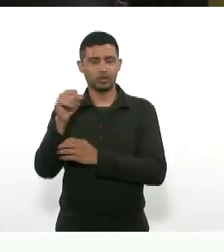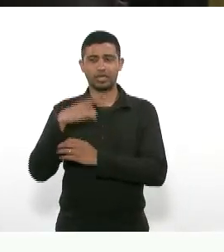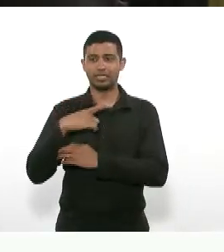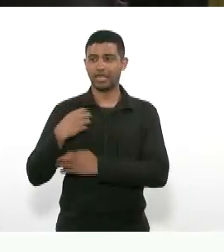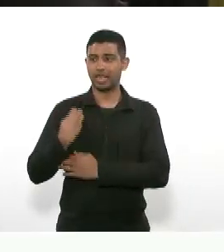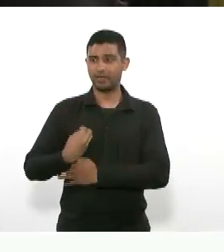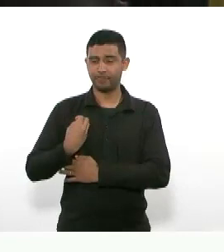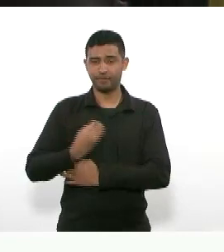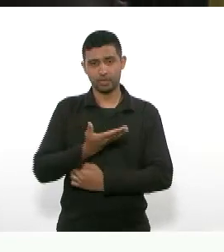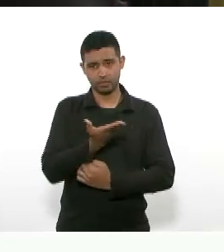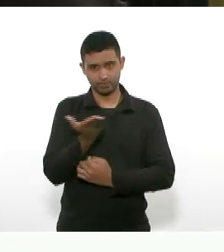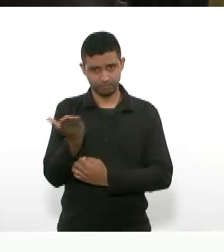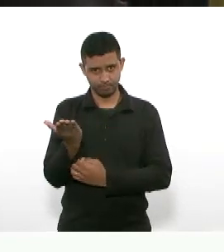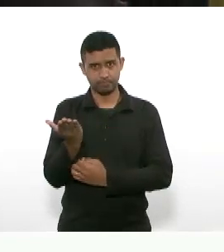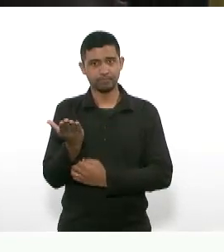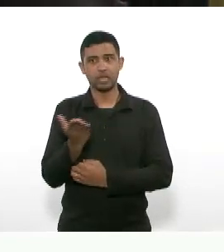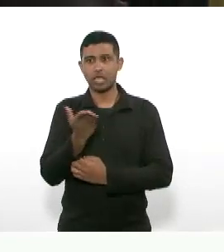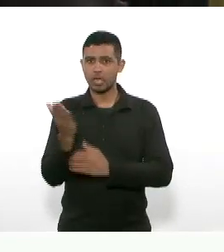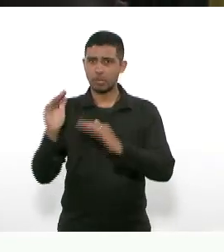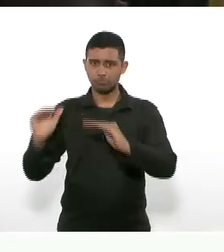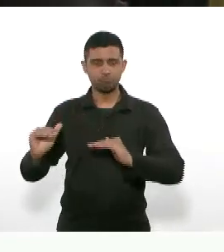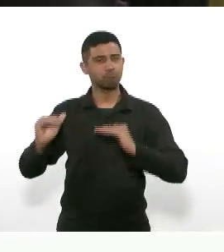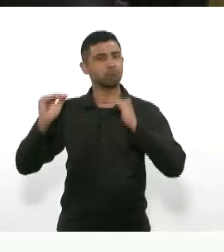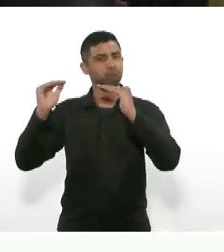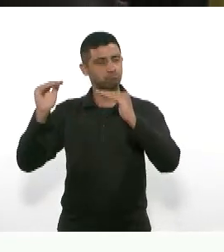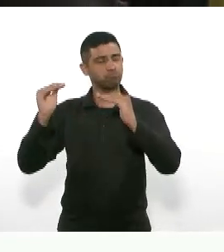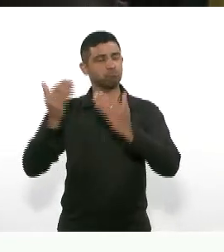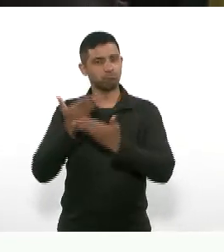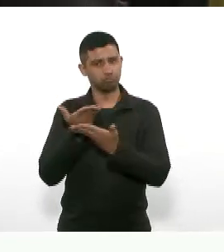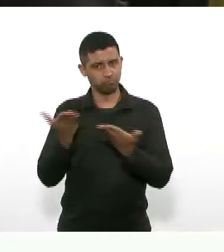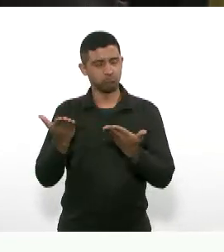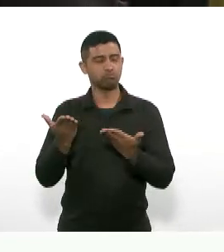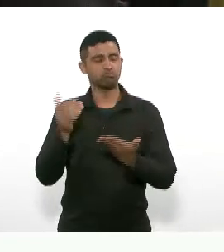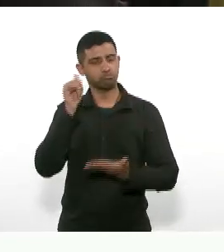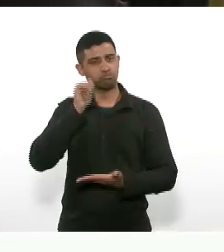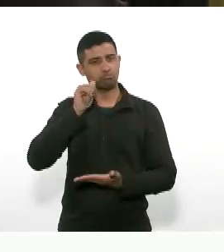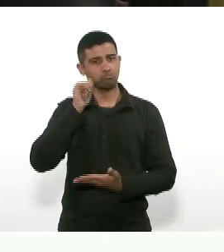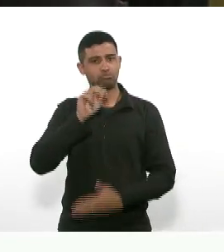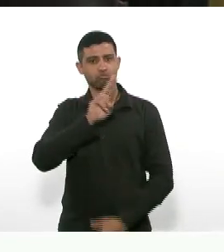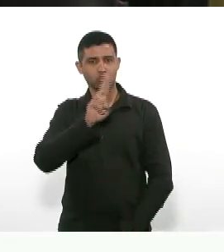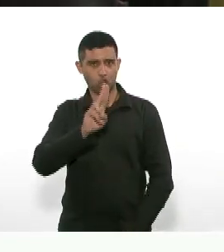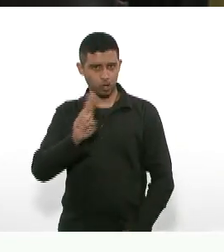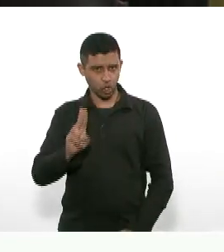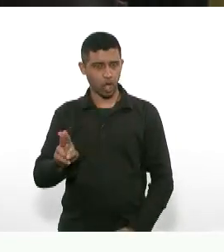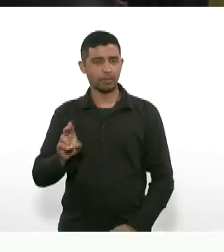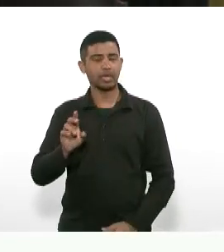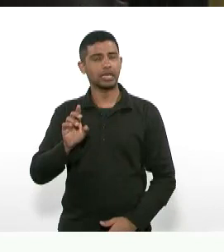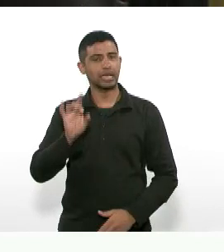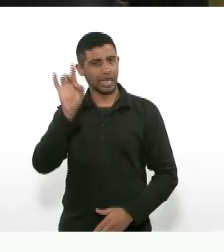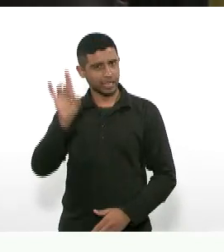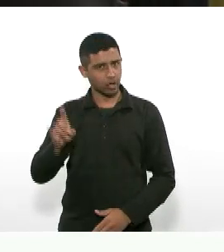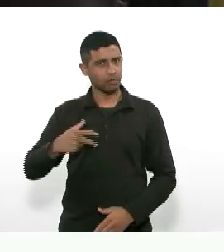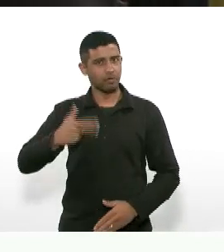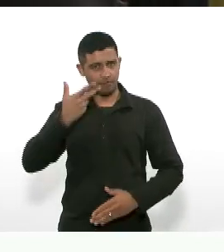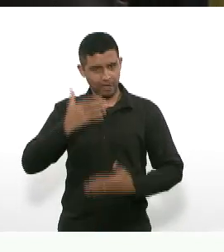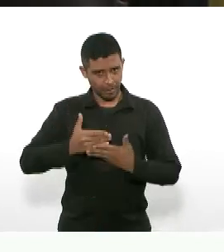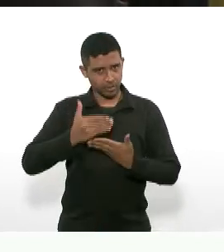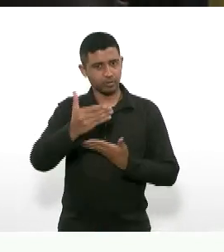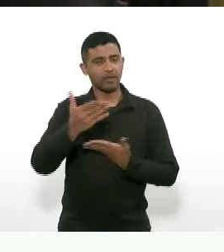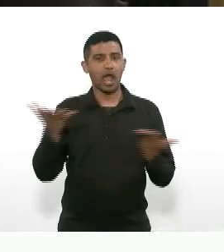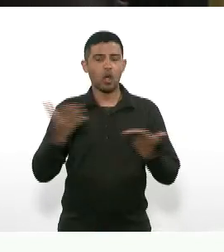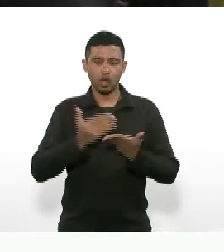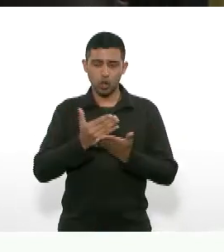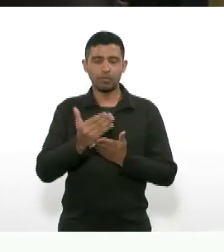com a presença das excelentíssimas senhoras autoridades que serão nominadas a seguir, dou por aberto